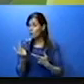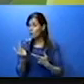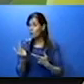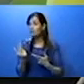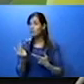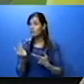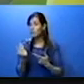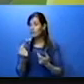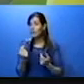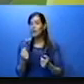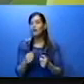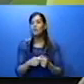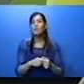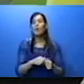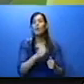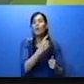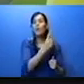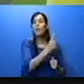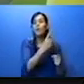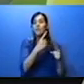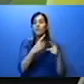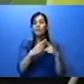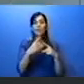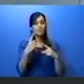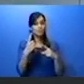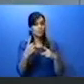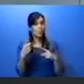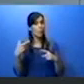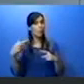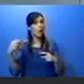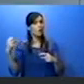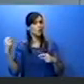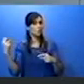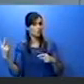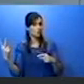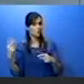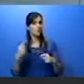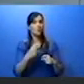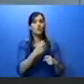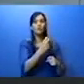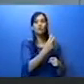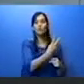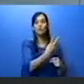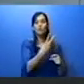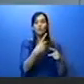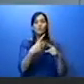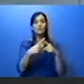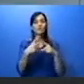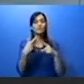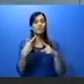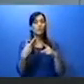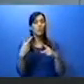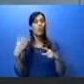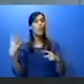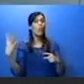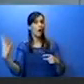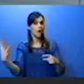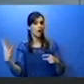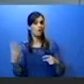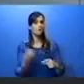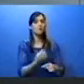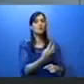igual ele vezes ele mesmo. Então, 2 vezes 2, 4. 3 vezes